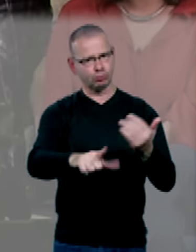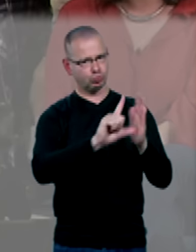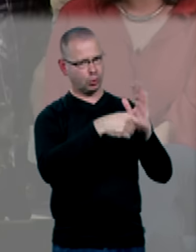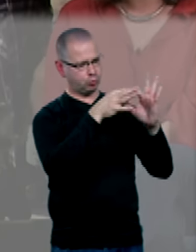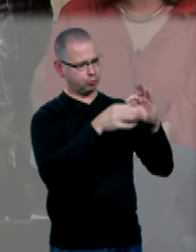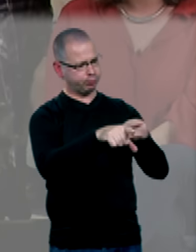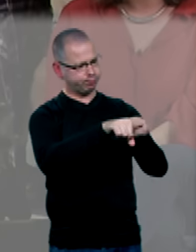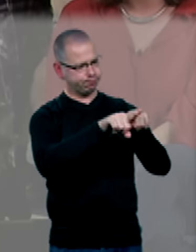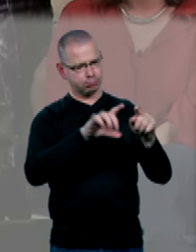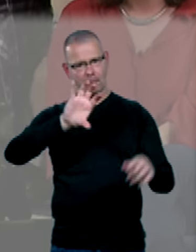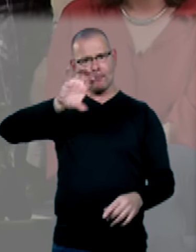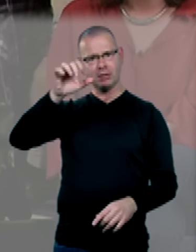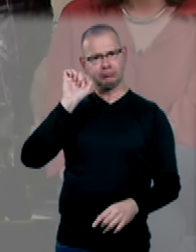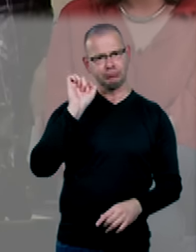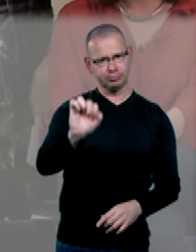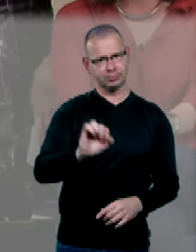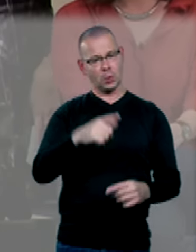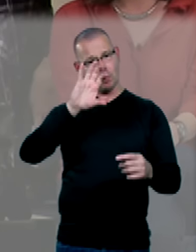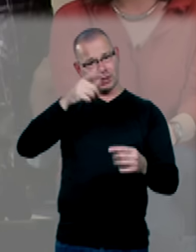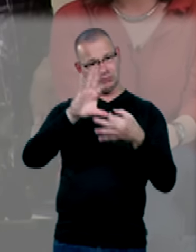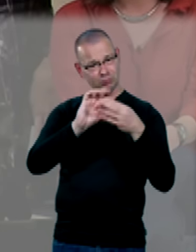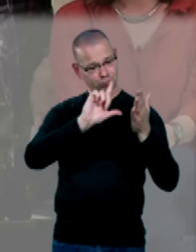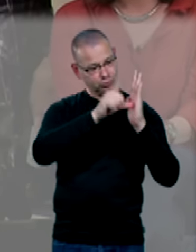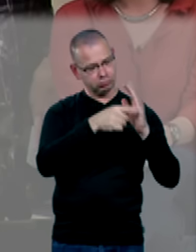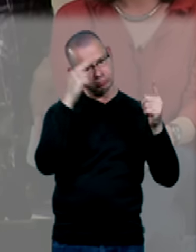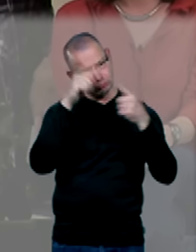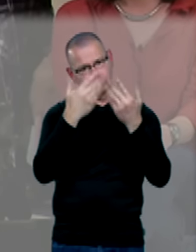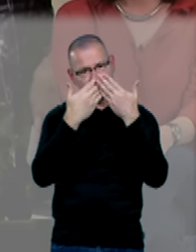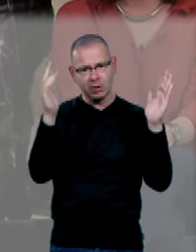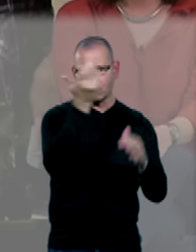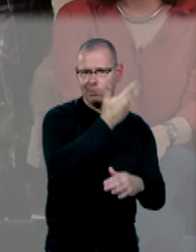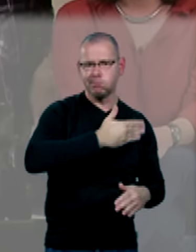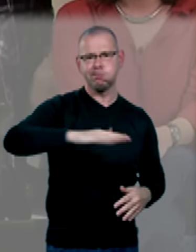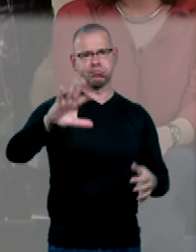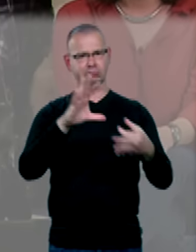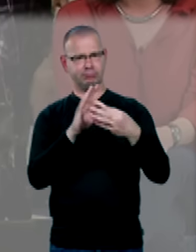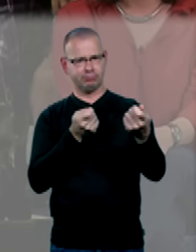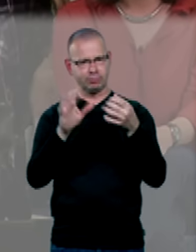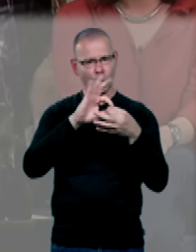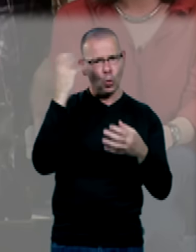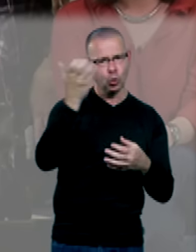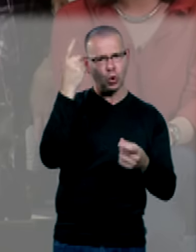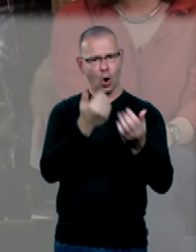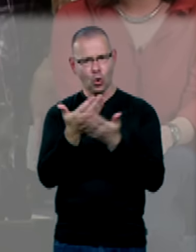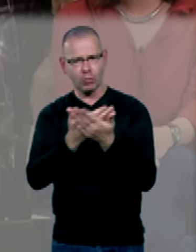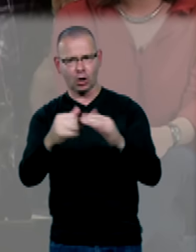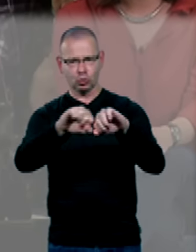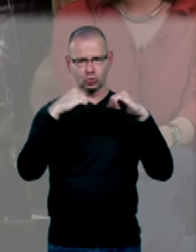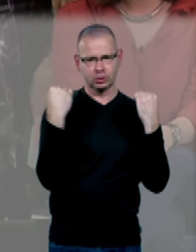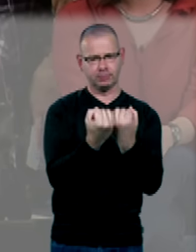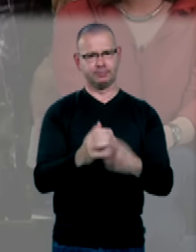país. E esse projeto é o de uma democracia inteira, tanto política como